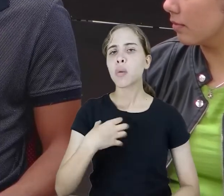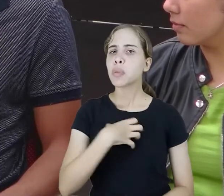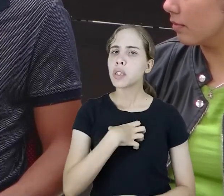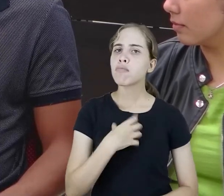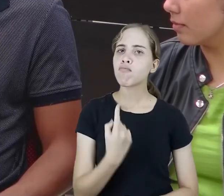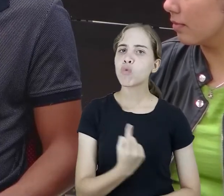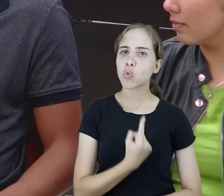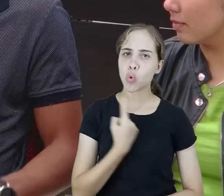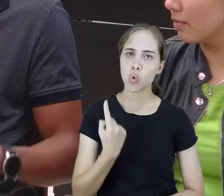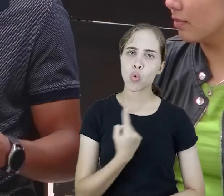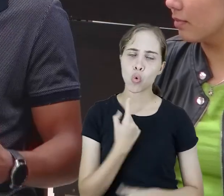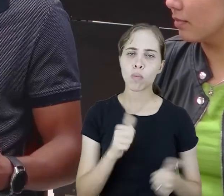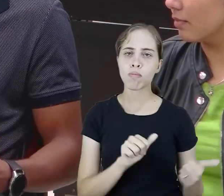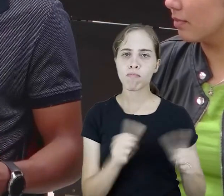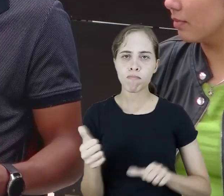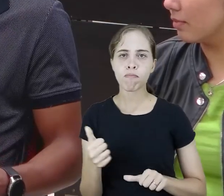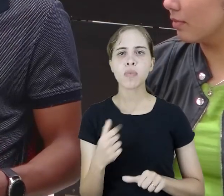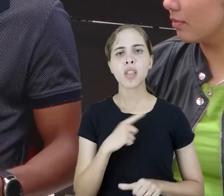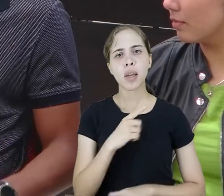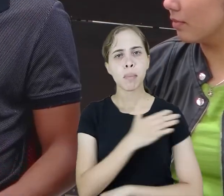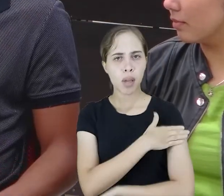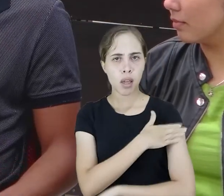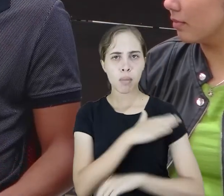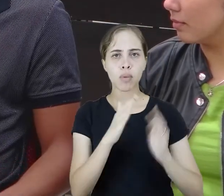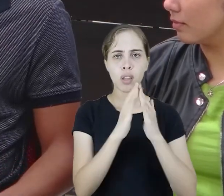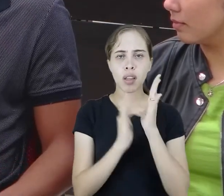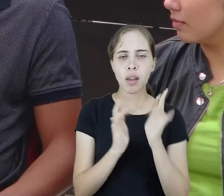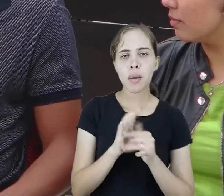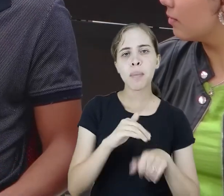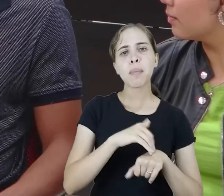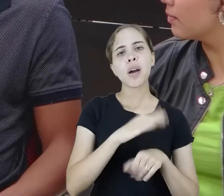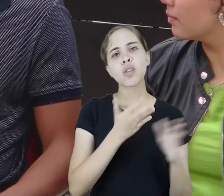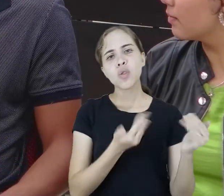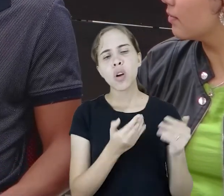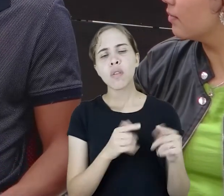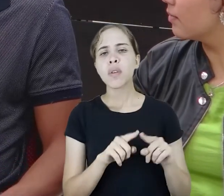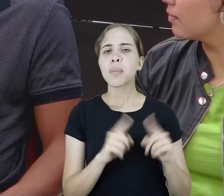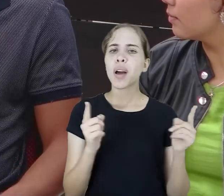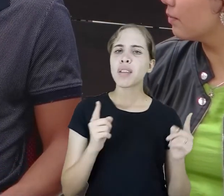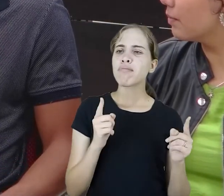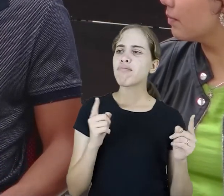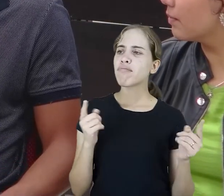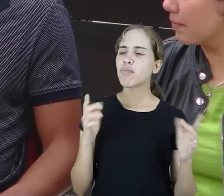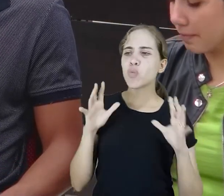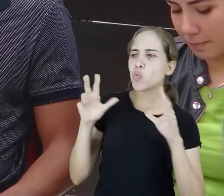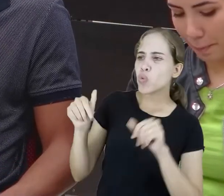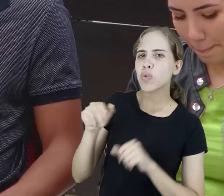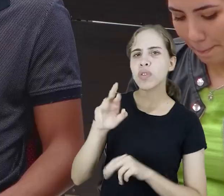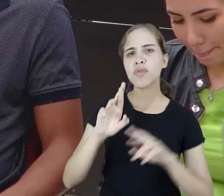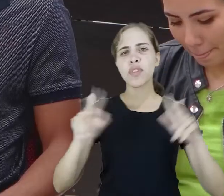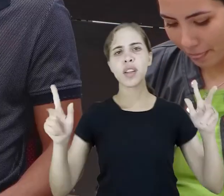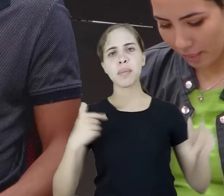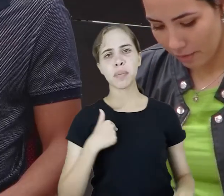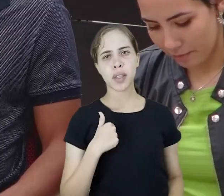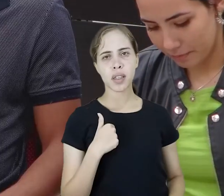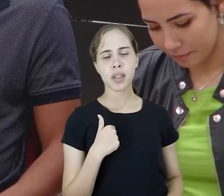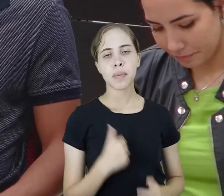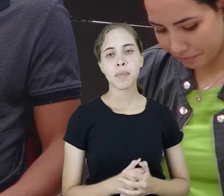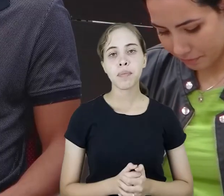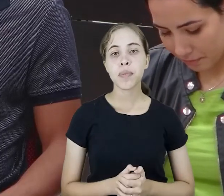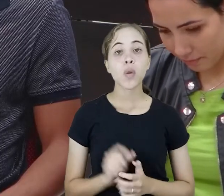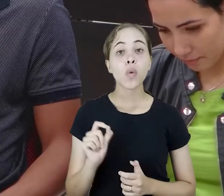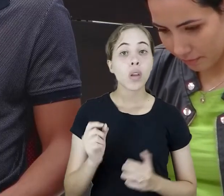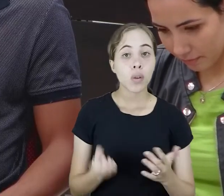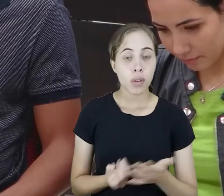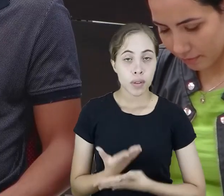sentindo sozinho, né? Tinha os membros da igreja mais jovens, assim, e falei, caramba, todo mundo bem diferente de mim.